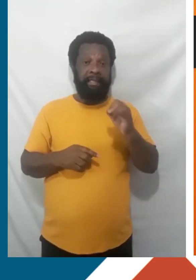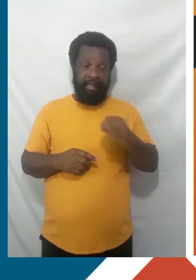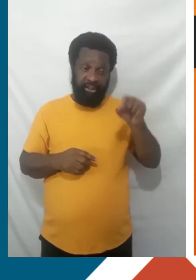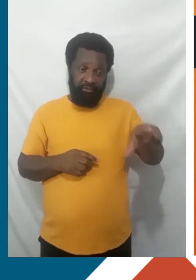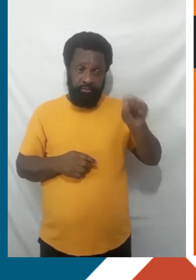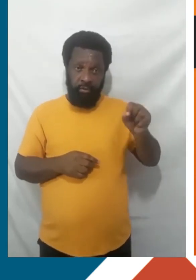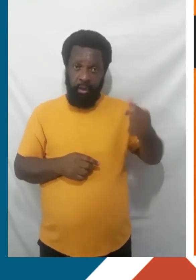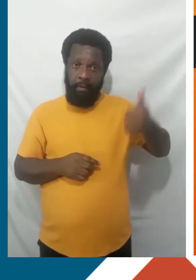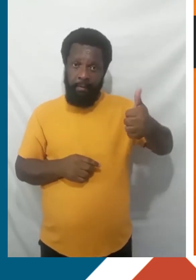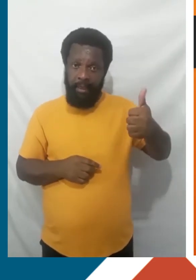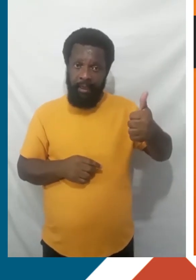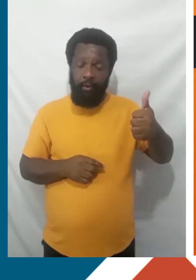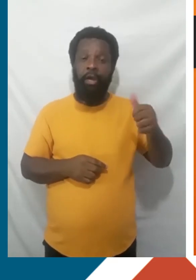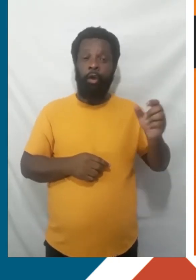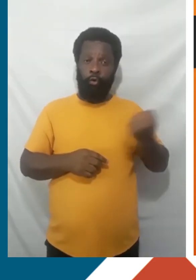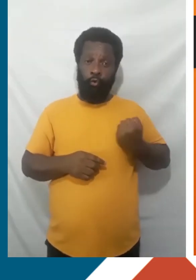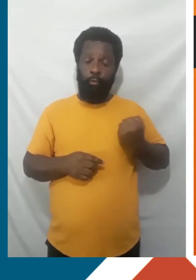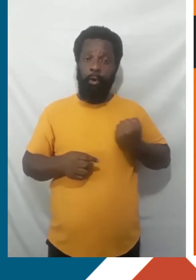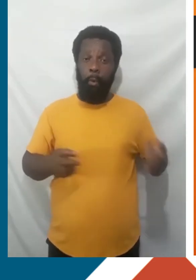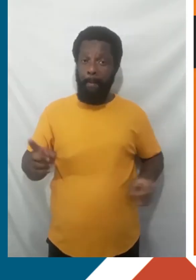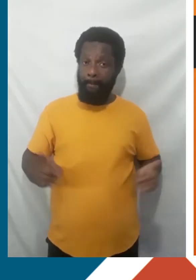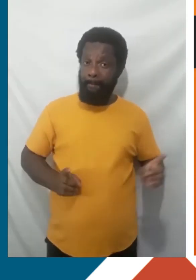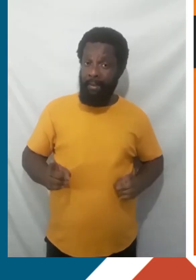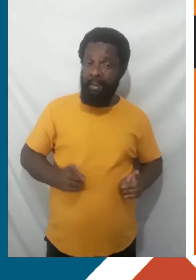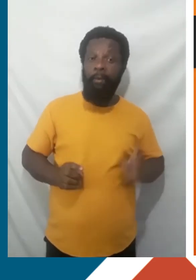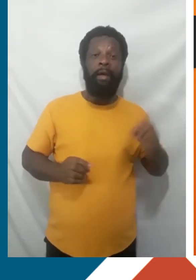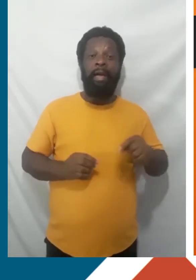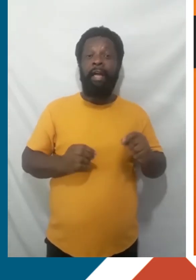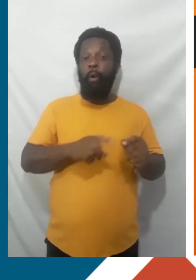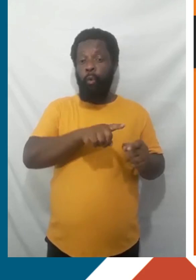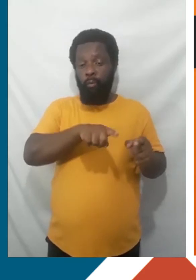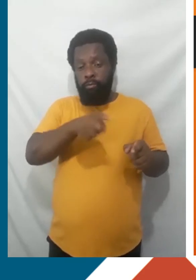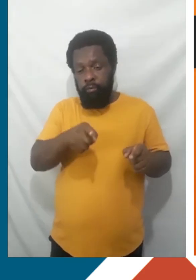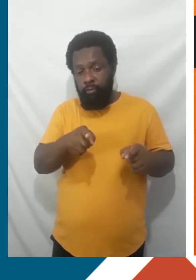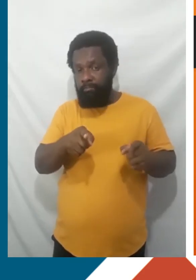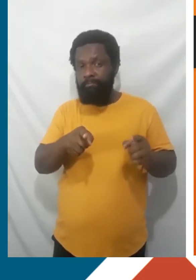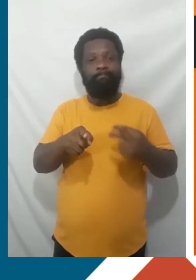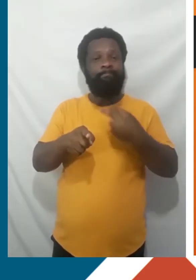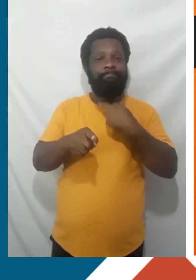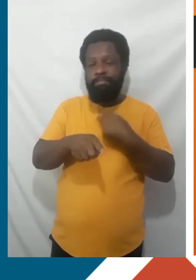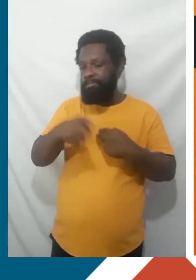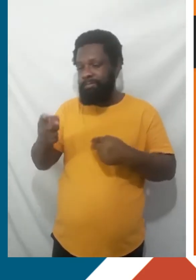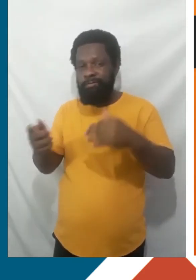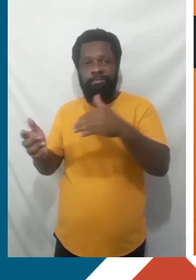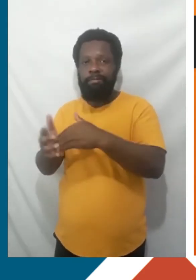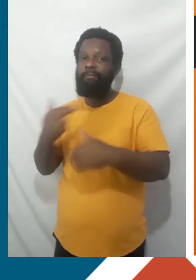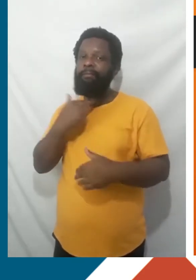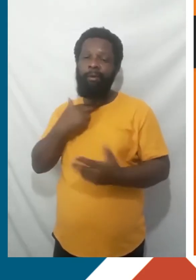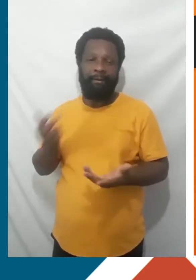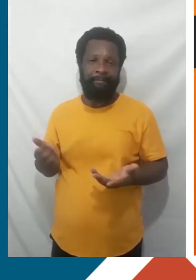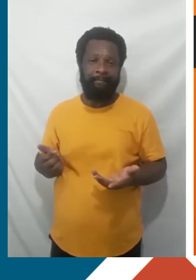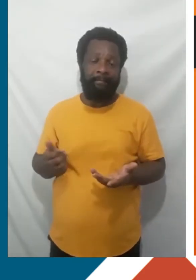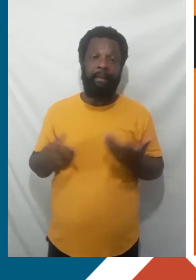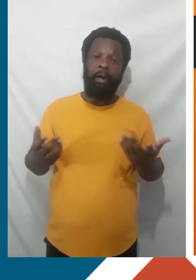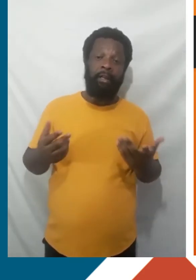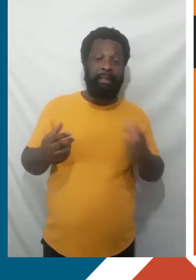dele ser escolhido no primeiro como número primo vai restringir as possibilidades para o último dígito.